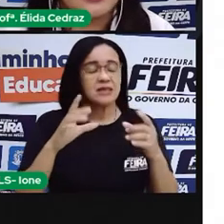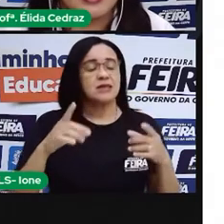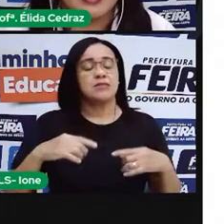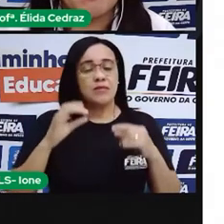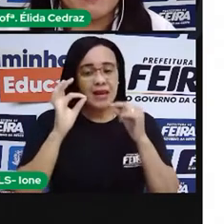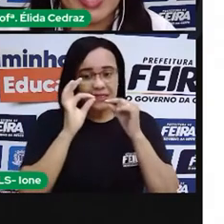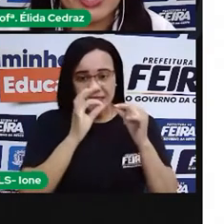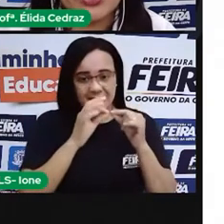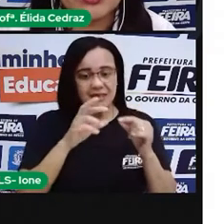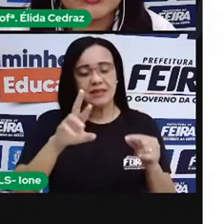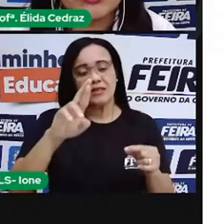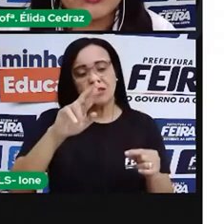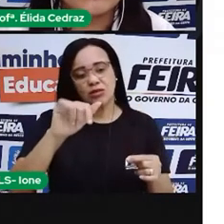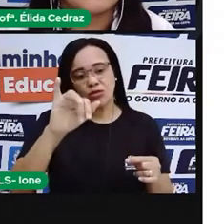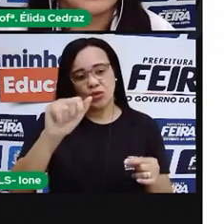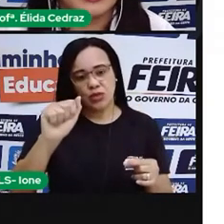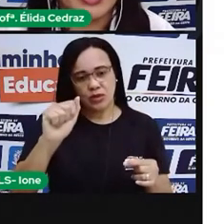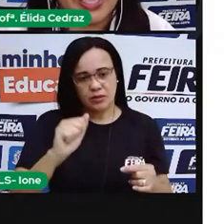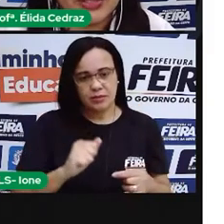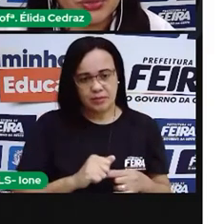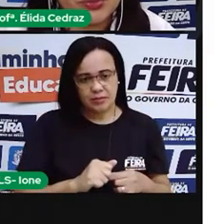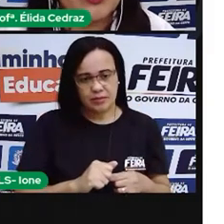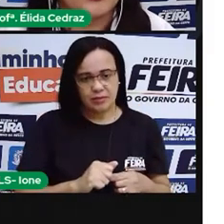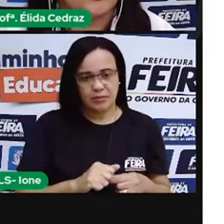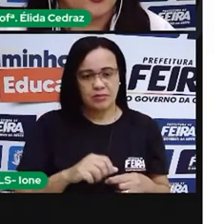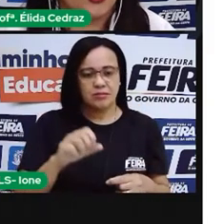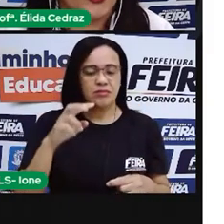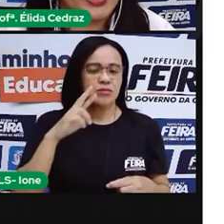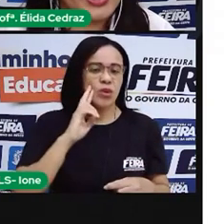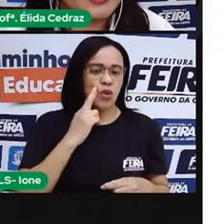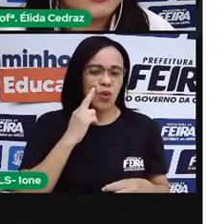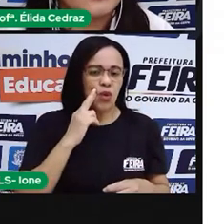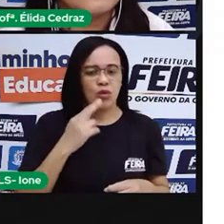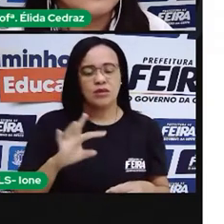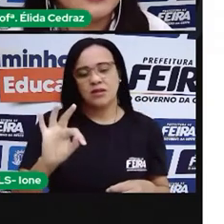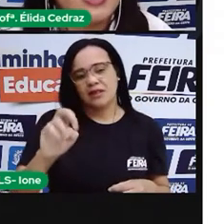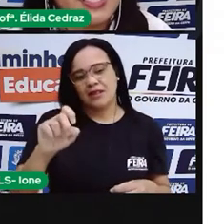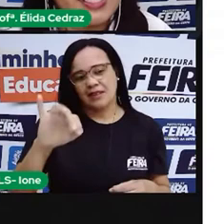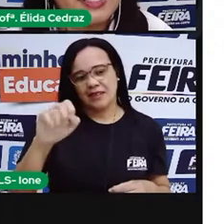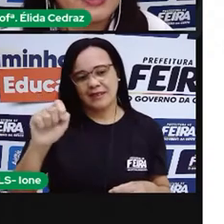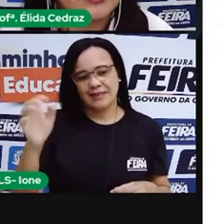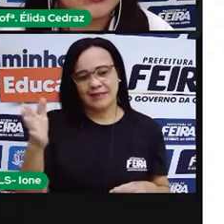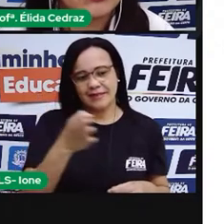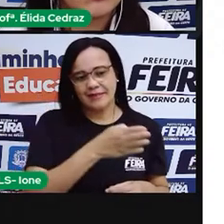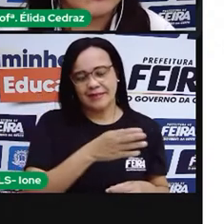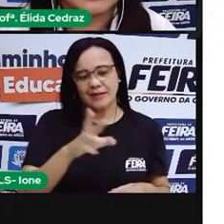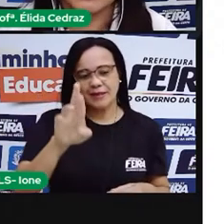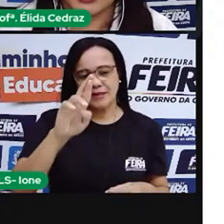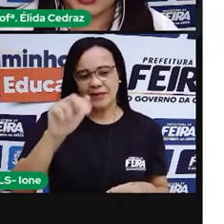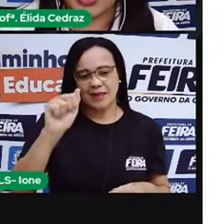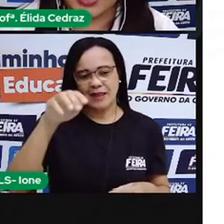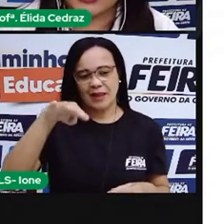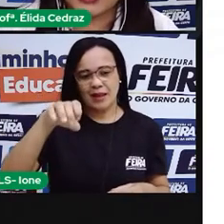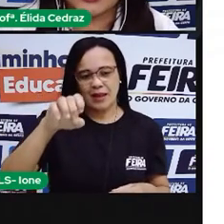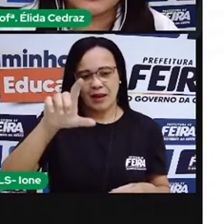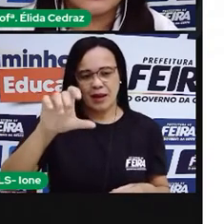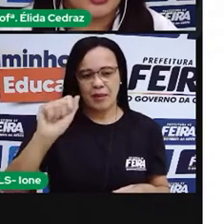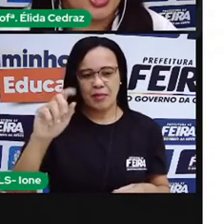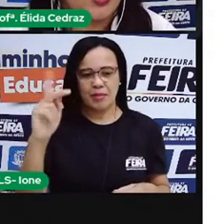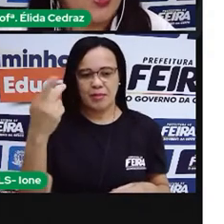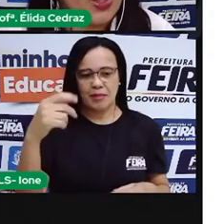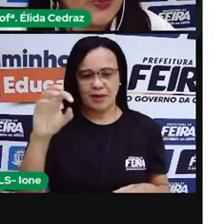Rita, ramalho. Rato, roer, ria.